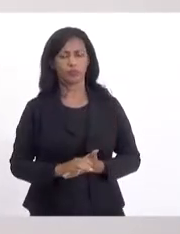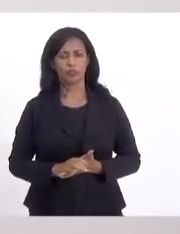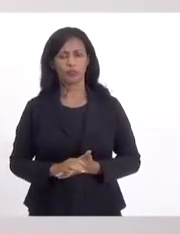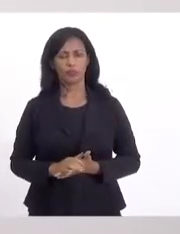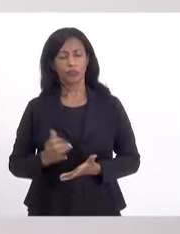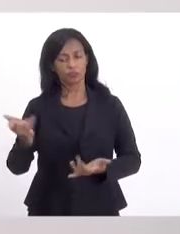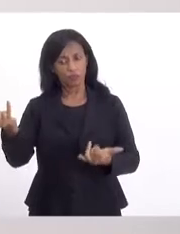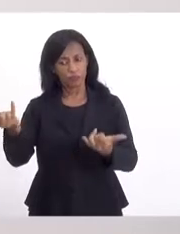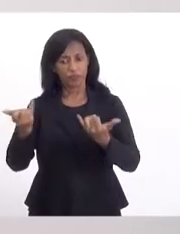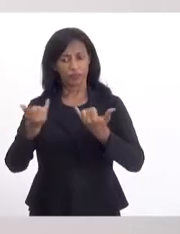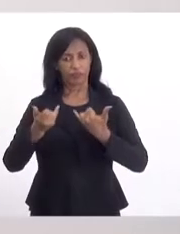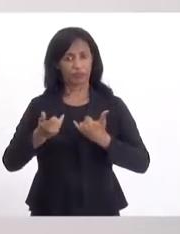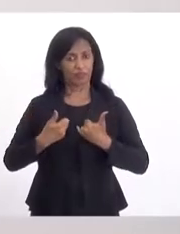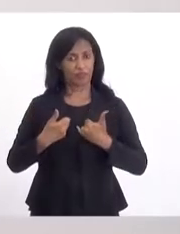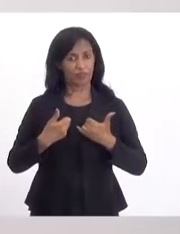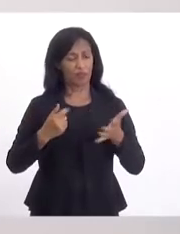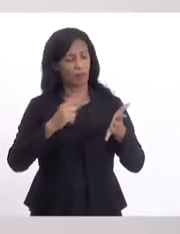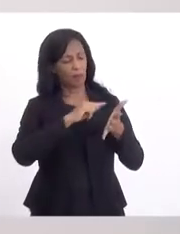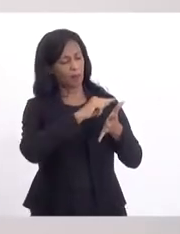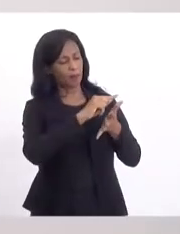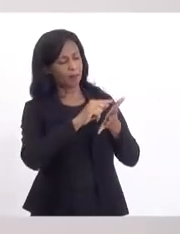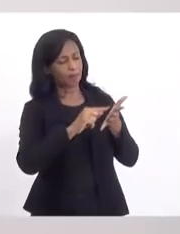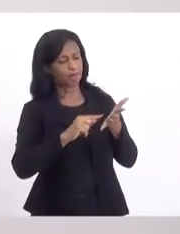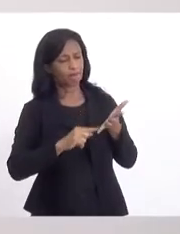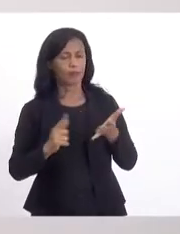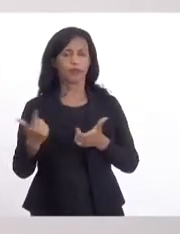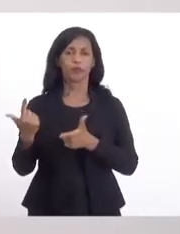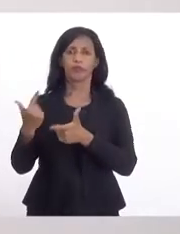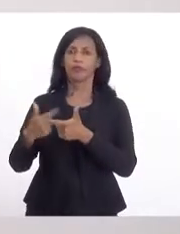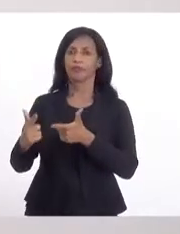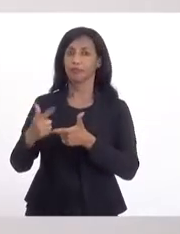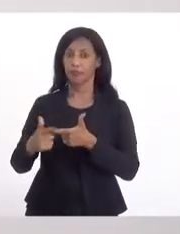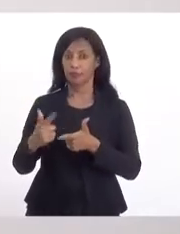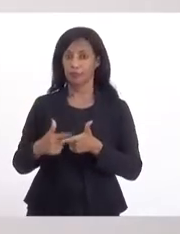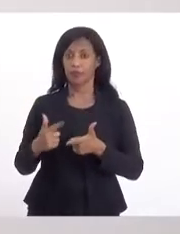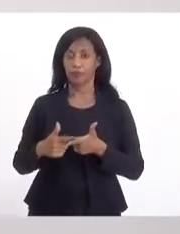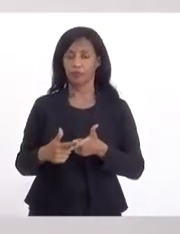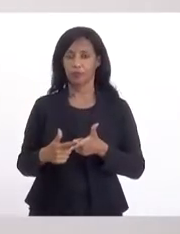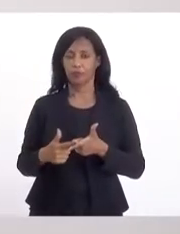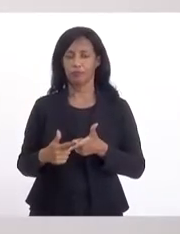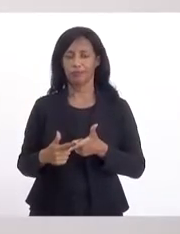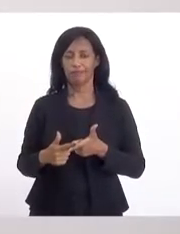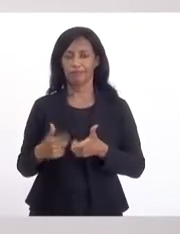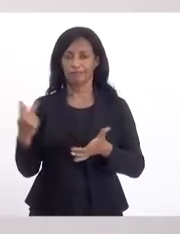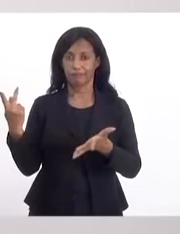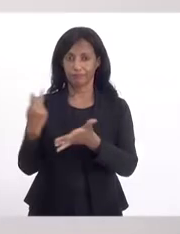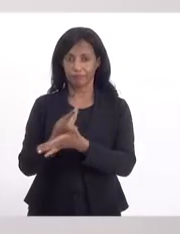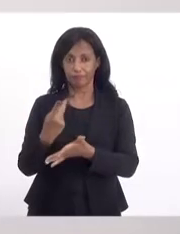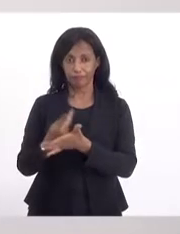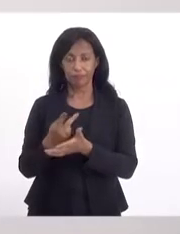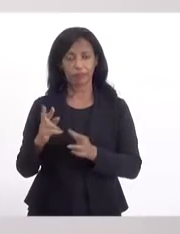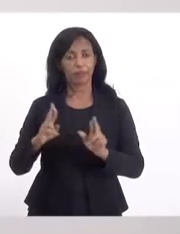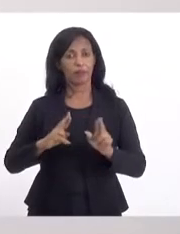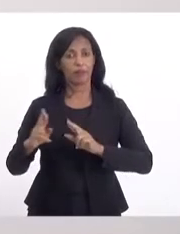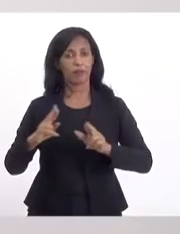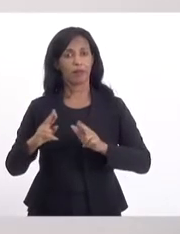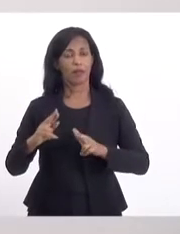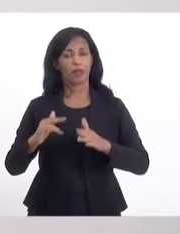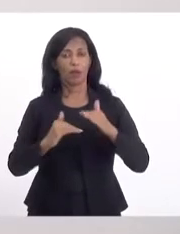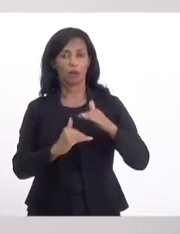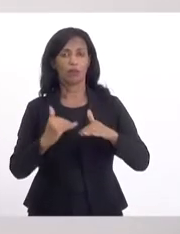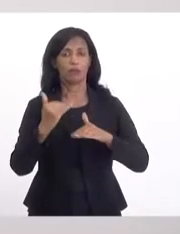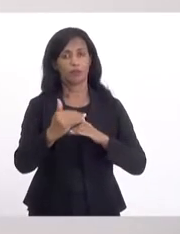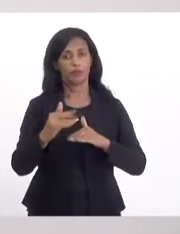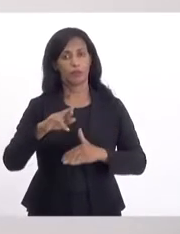nos disseram e nos apontaram a situação absurda com relação ao programa Supera